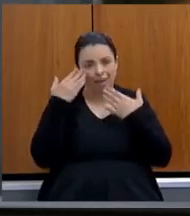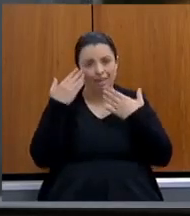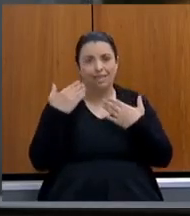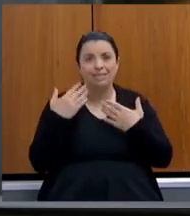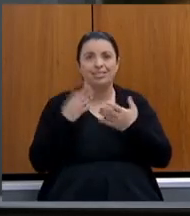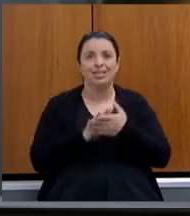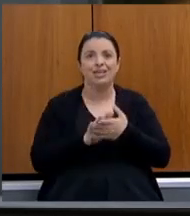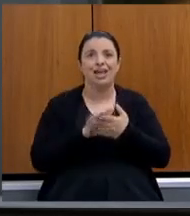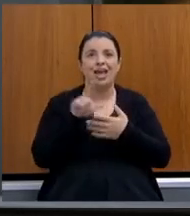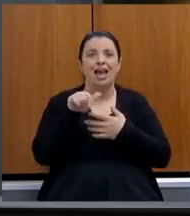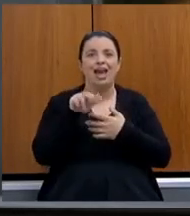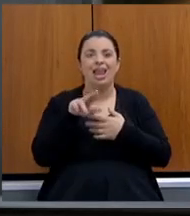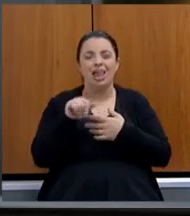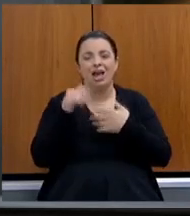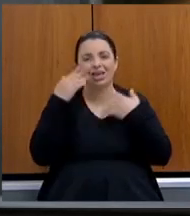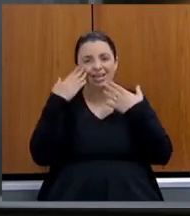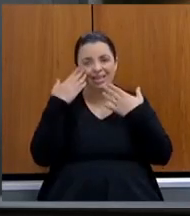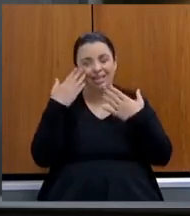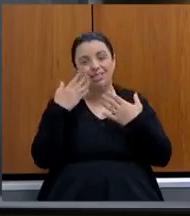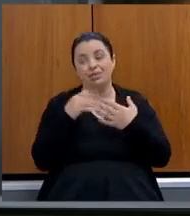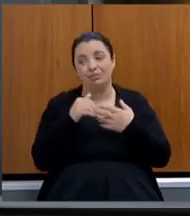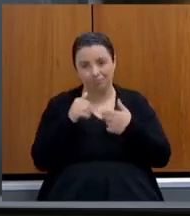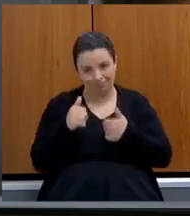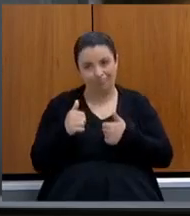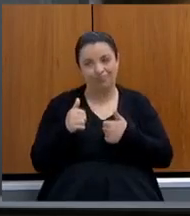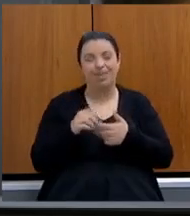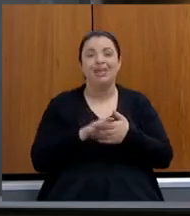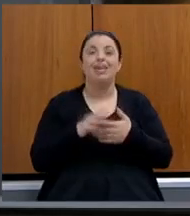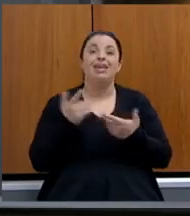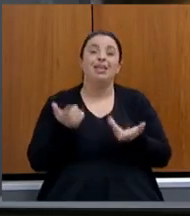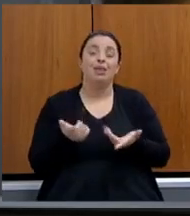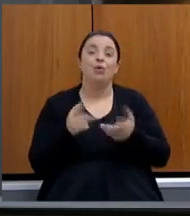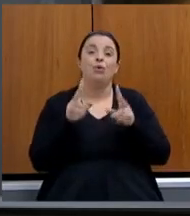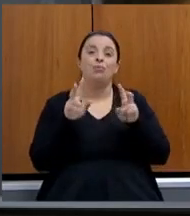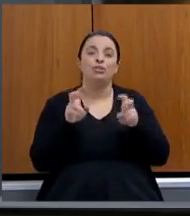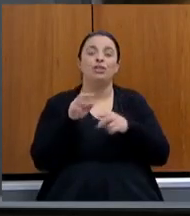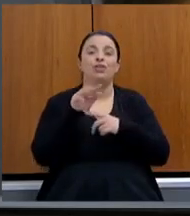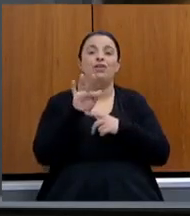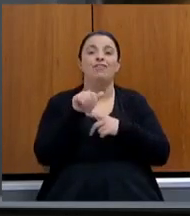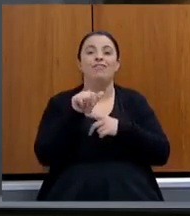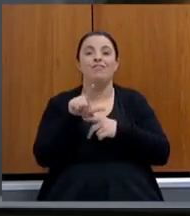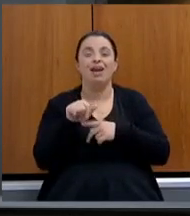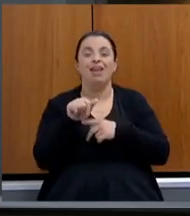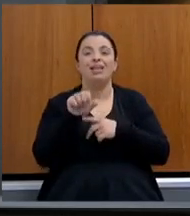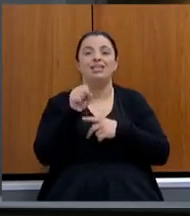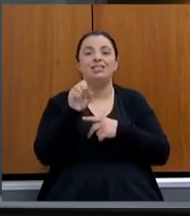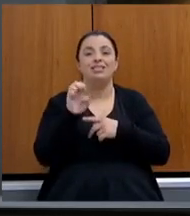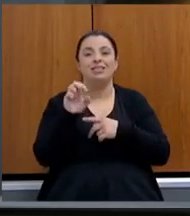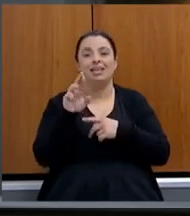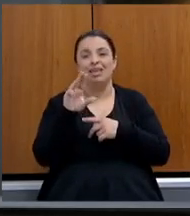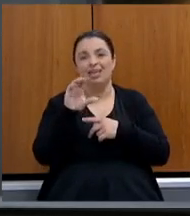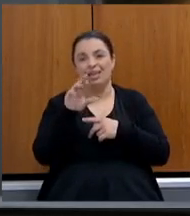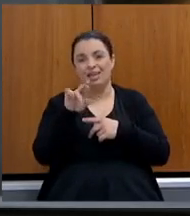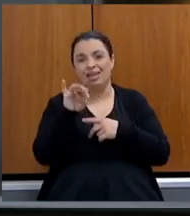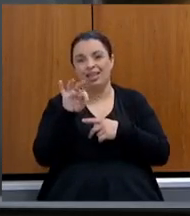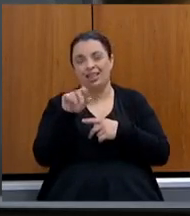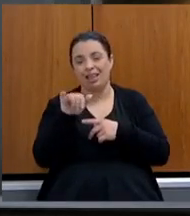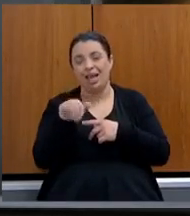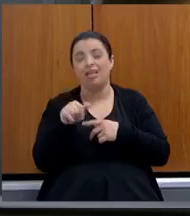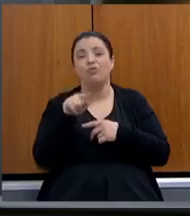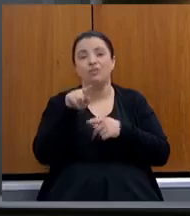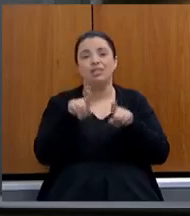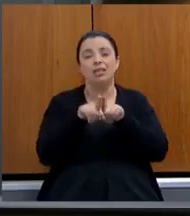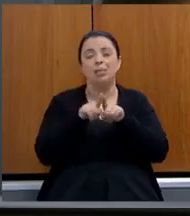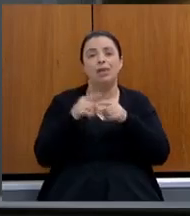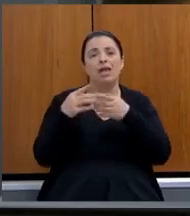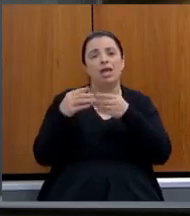agradeceu com um olhar assim mas eu que agradeço a vocês sobre o fala secretário você fez a menção aí do elogio também é o Igor não é do nosso bicicleta